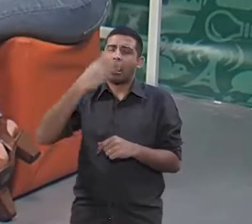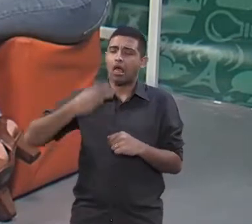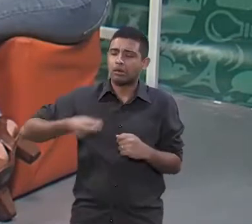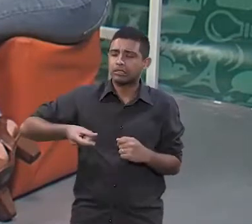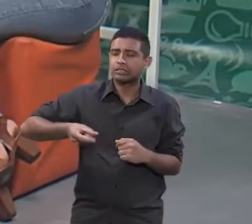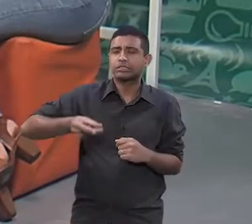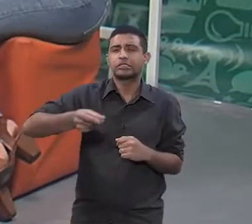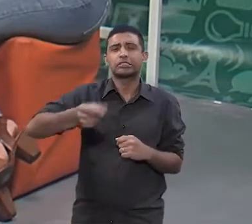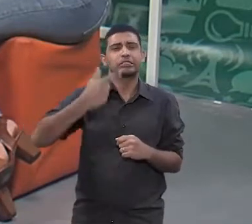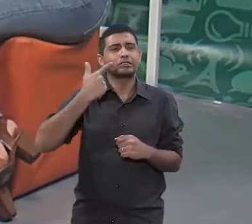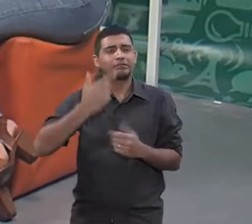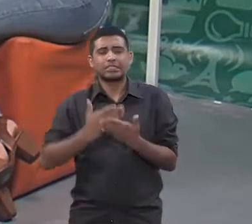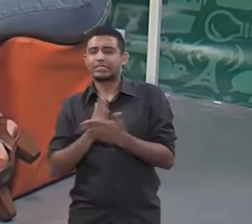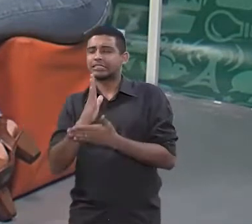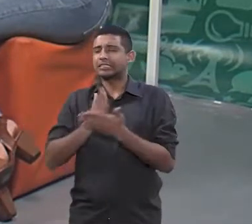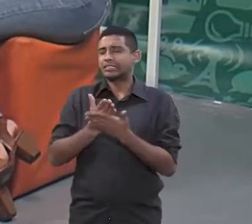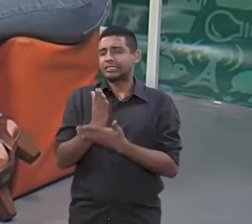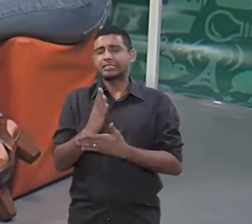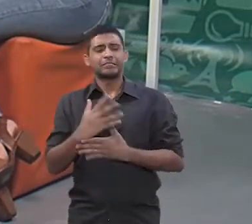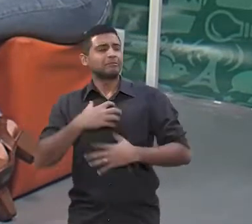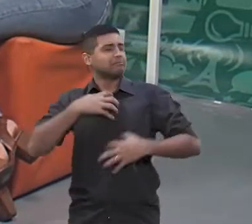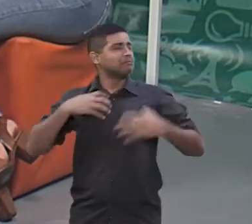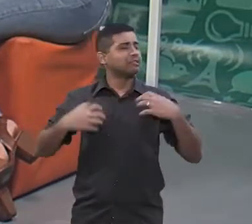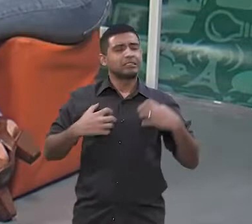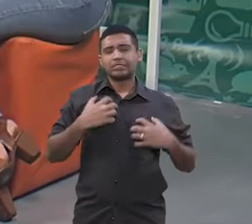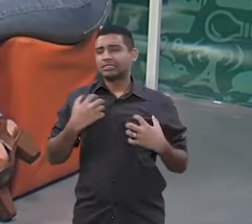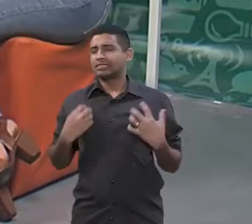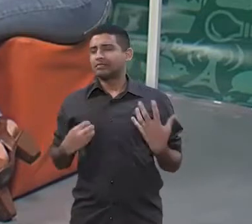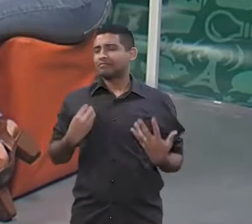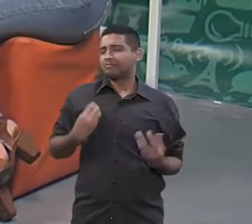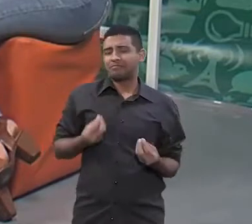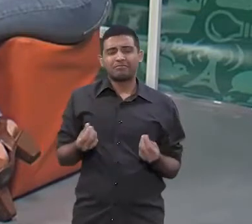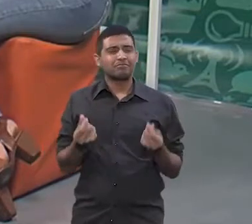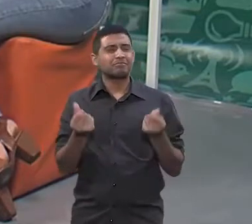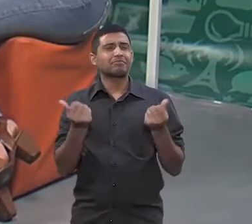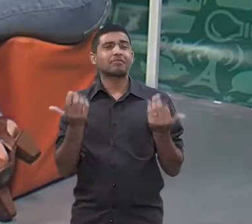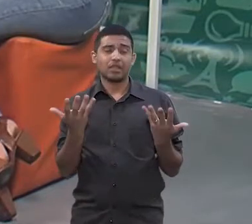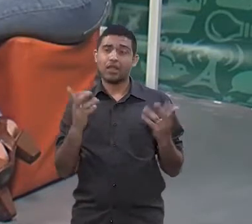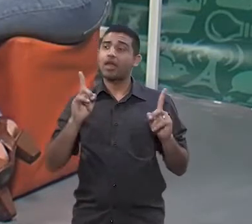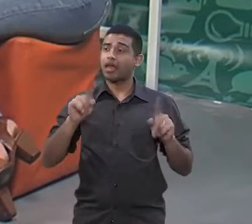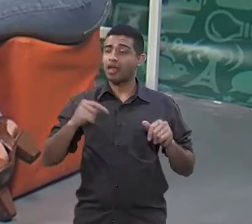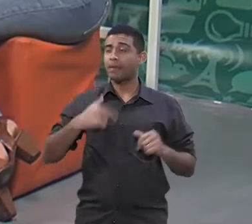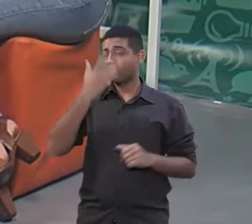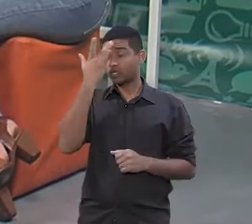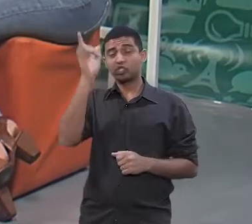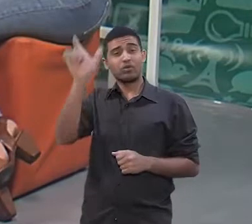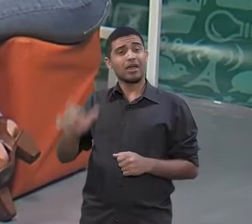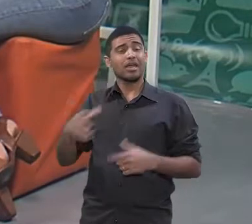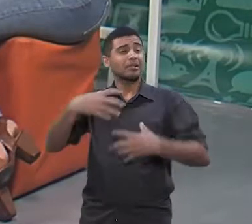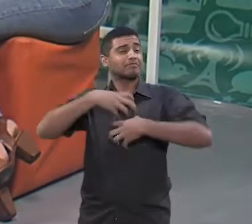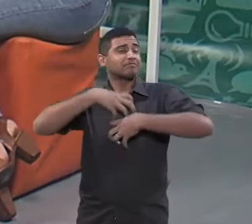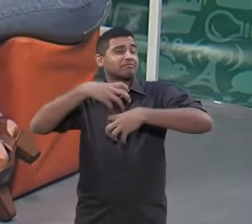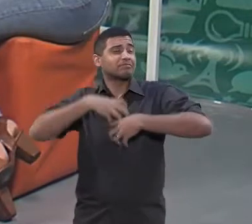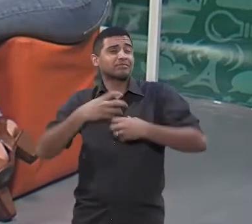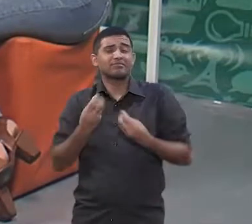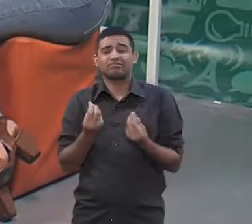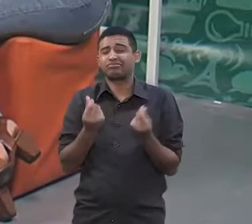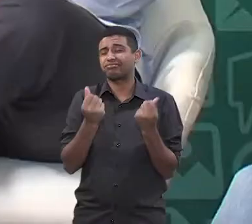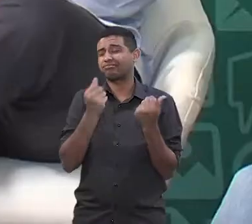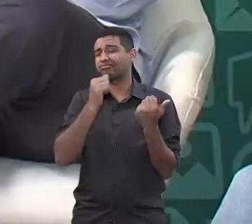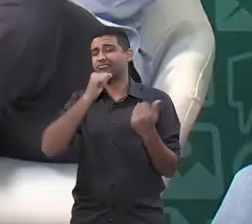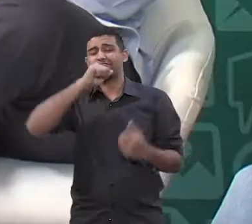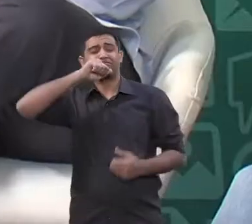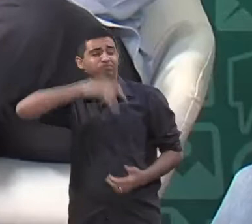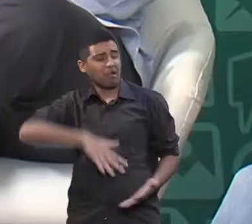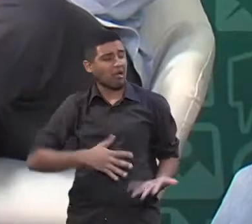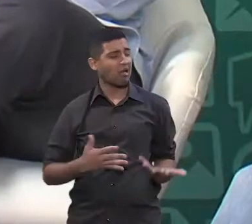que atrapalha a rotina, né? E que incomoda, né? Que faz com que a pessoa, na verdade, se sinta muito